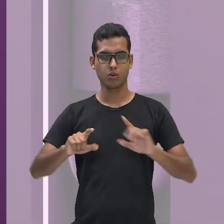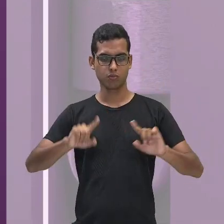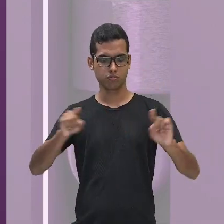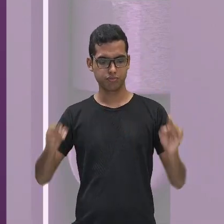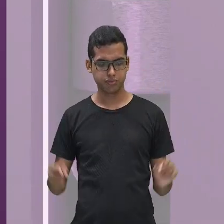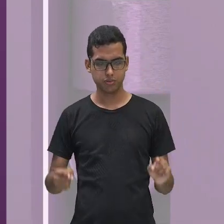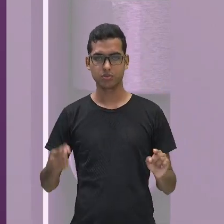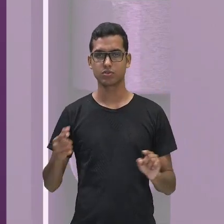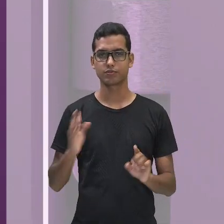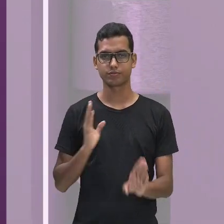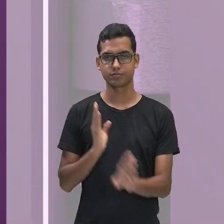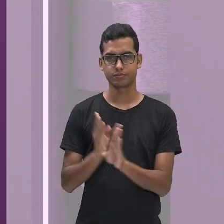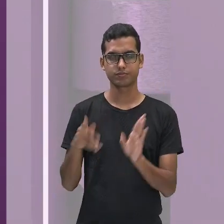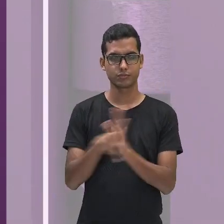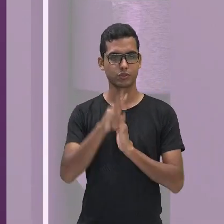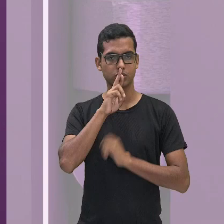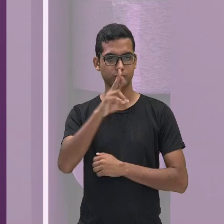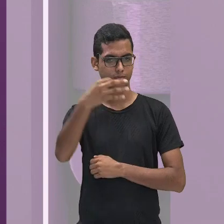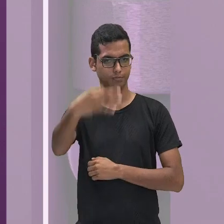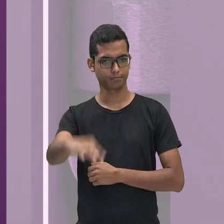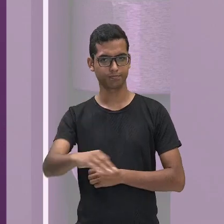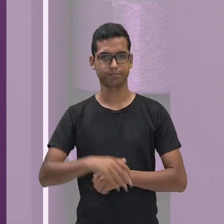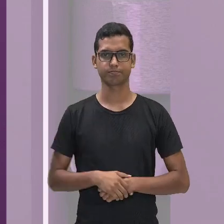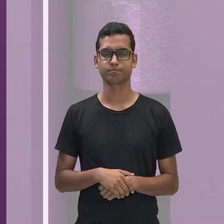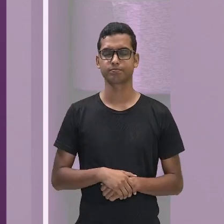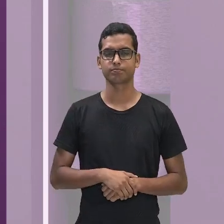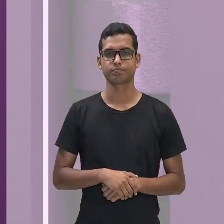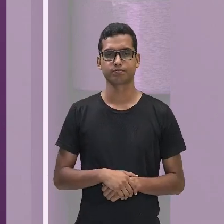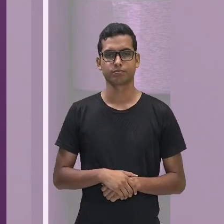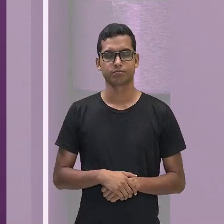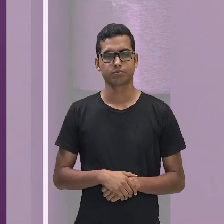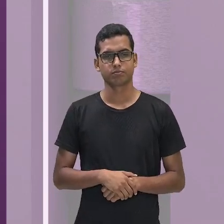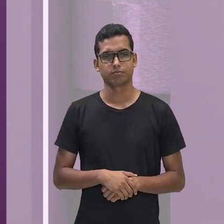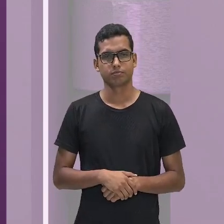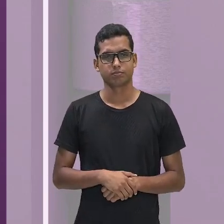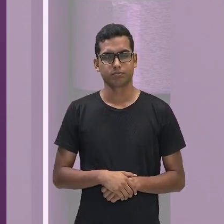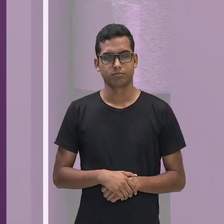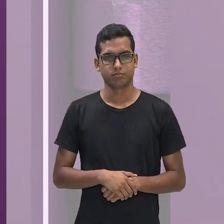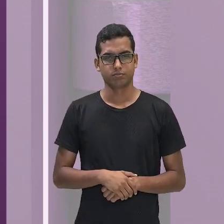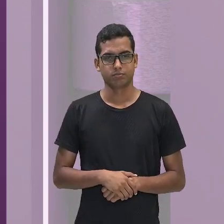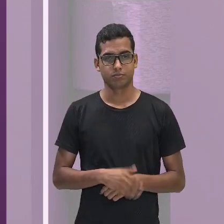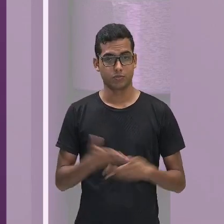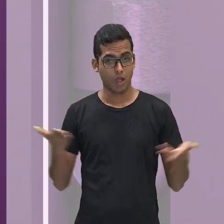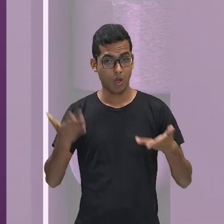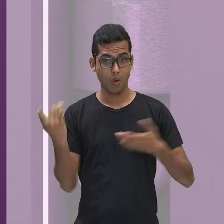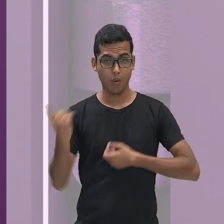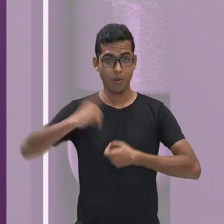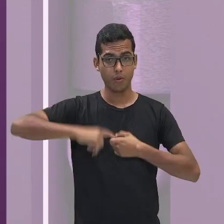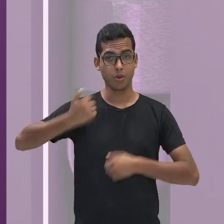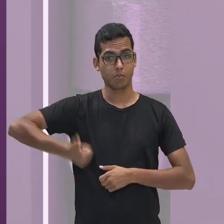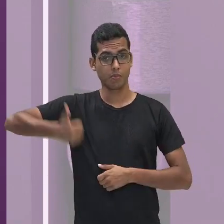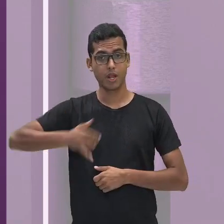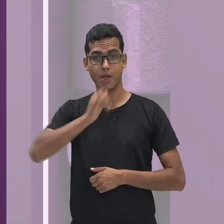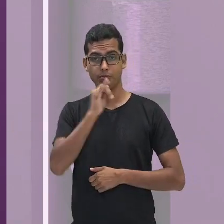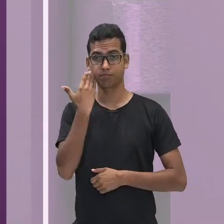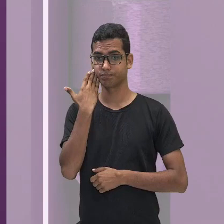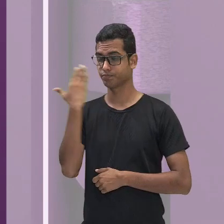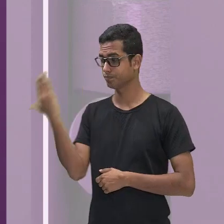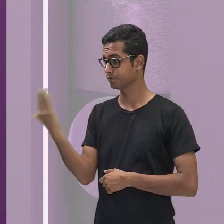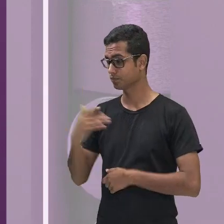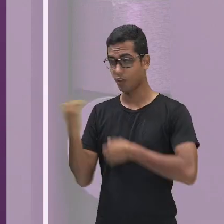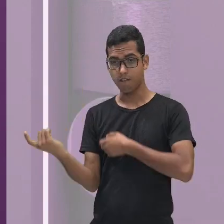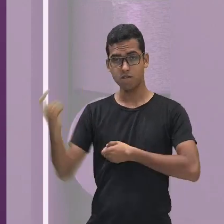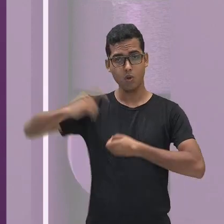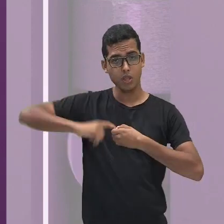e nós encontramos então a nossa solução. Beleza? E agora sim, nós vamos voltar para o nosso primeiro exemplo, porque se